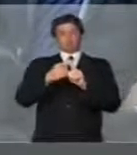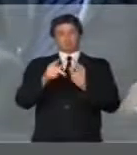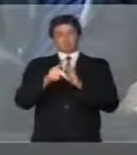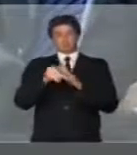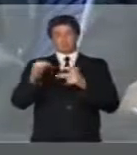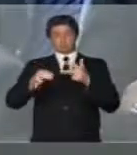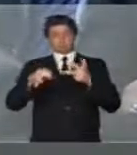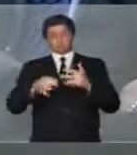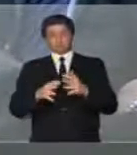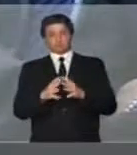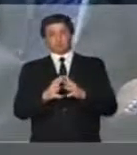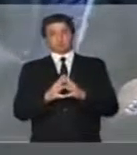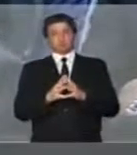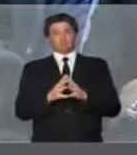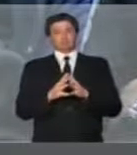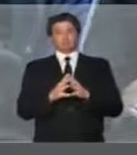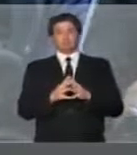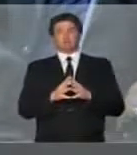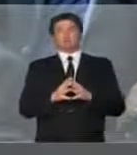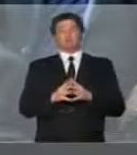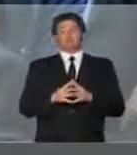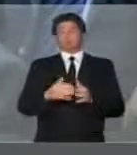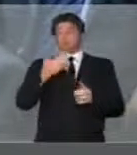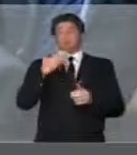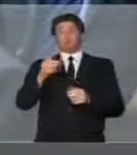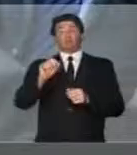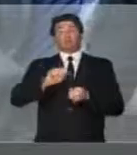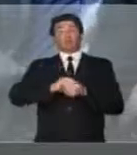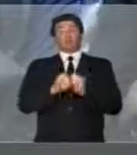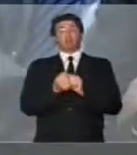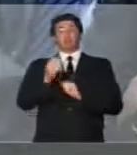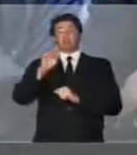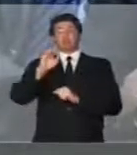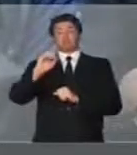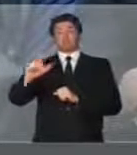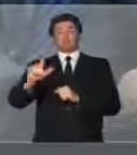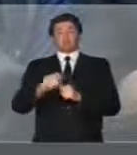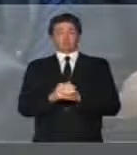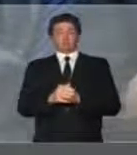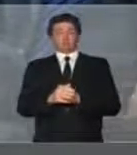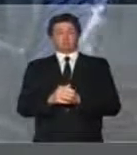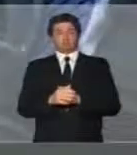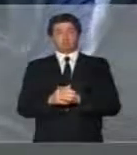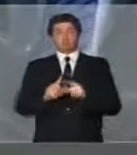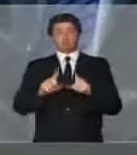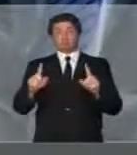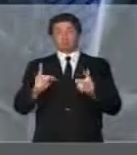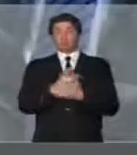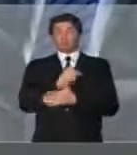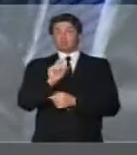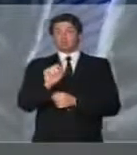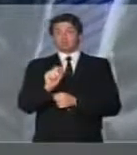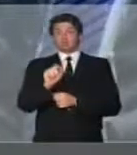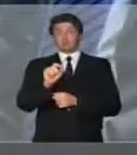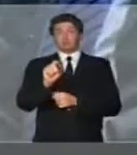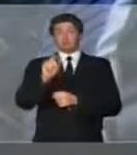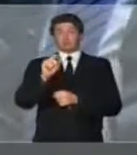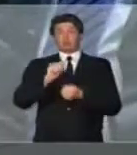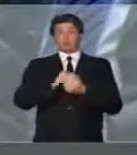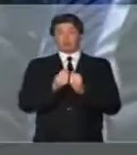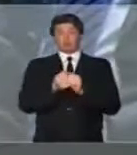do judiciário é em nome do chamado ajuste fiscal. Ocorre que esse ajuste